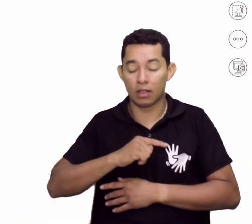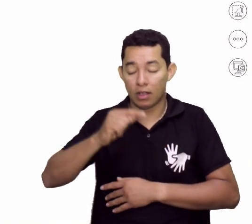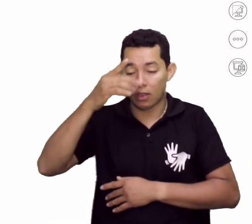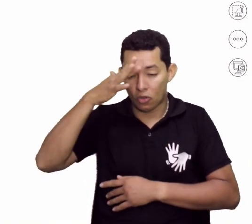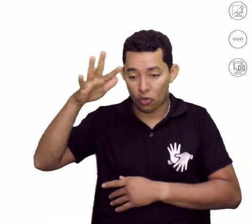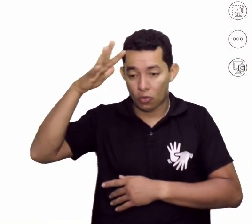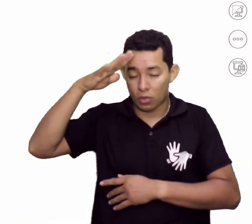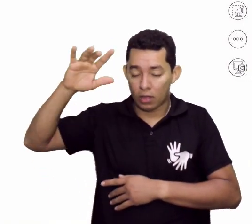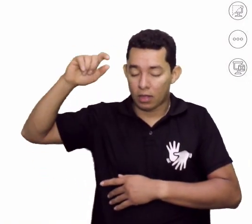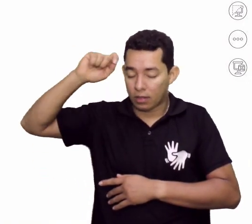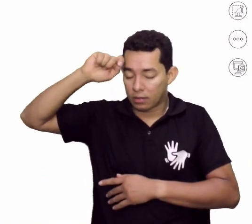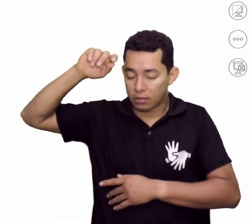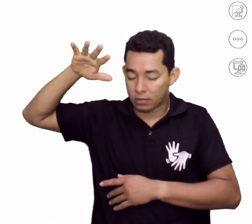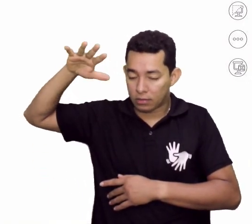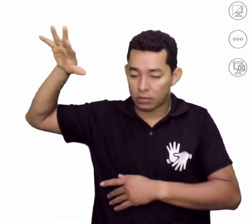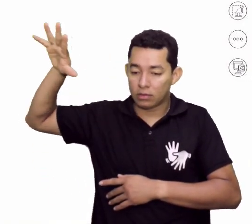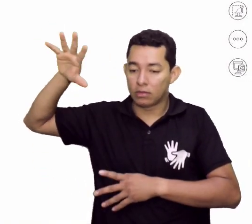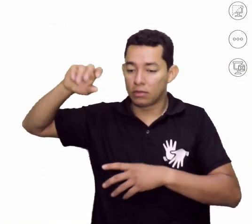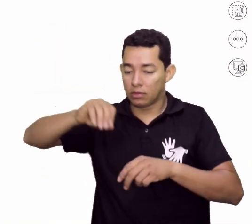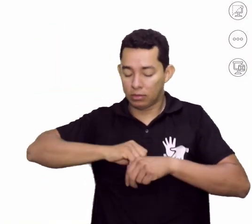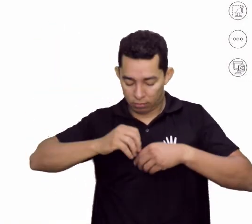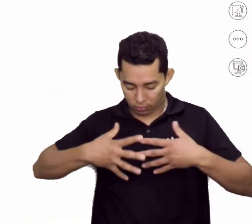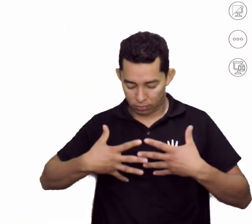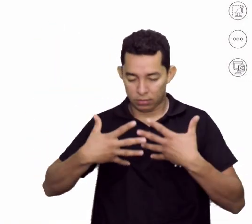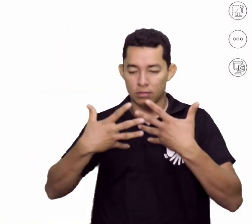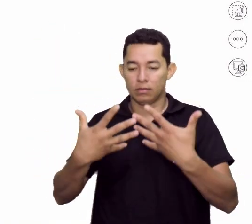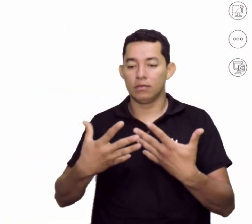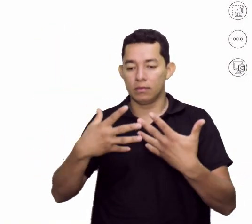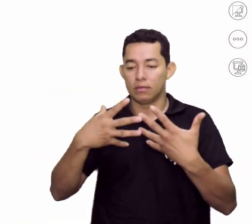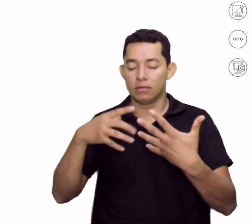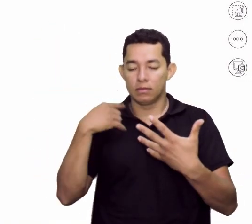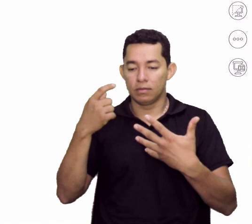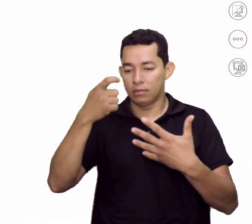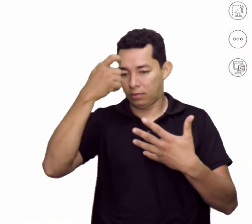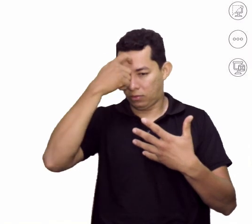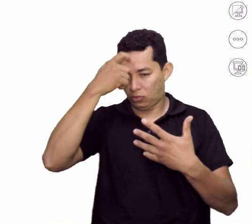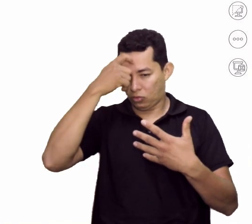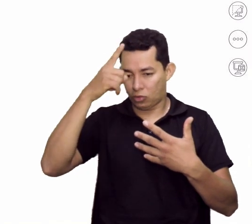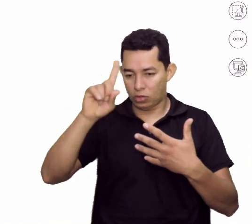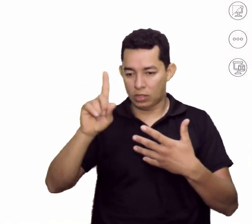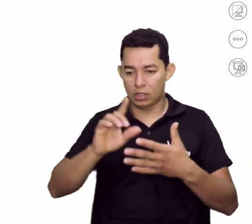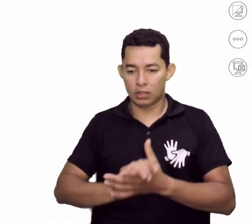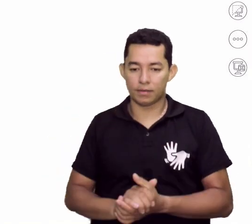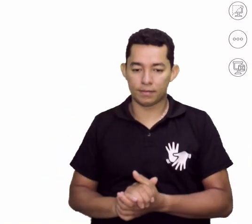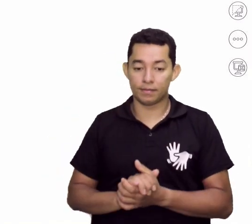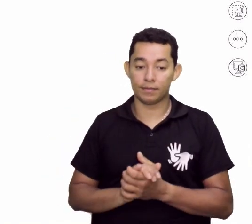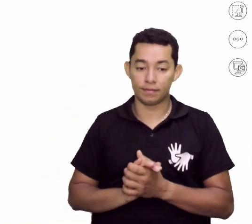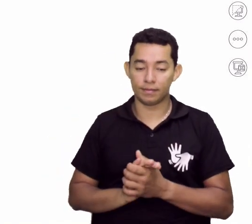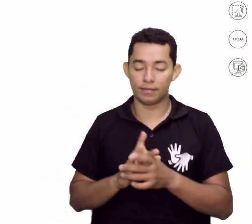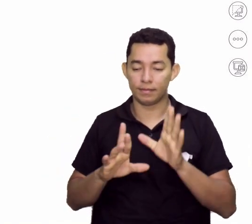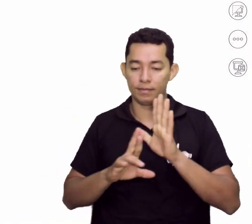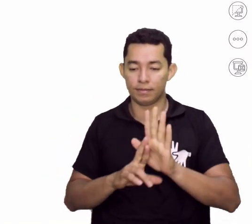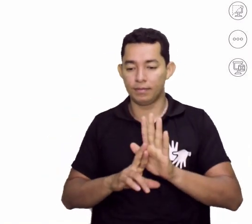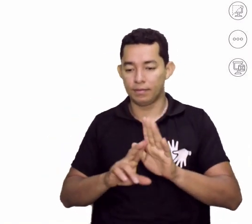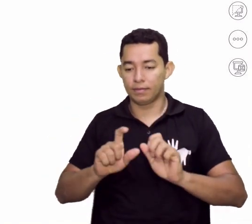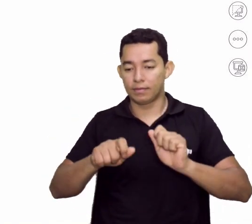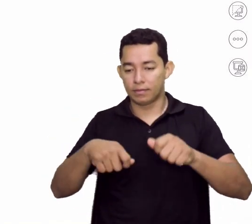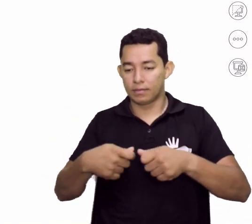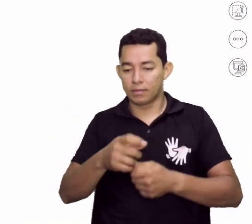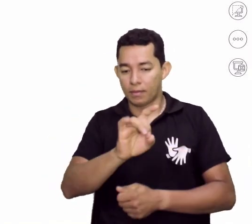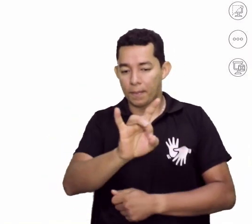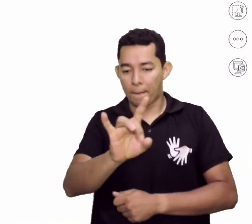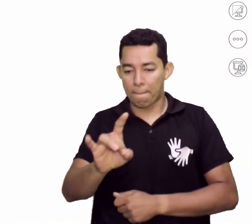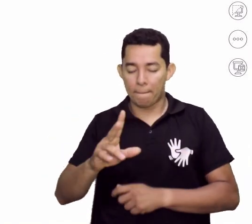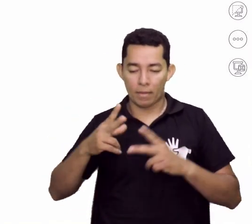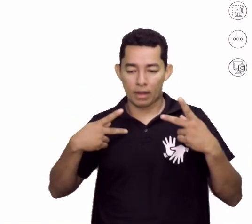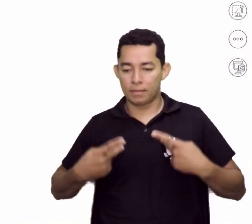sonhos, com a espontaneidade das vontades inconscientes, referências simbólicas àquilo que cada ser humano